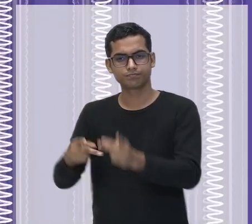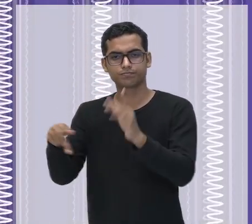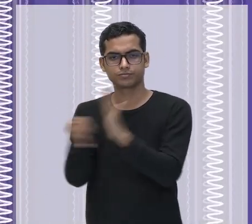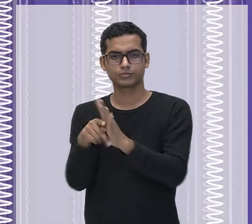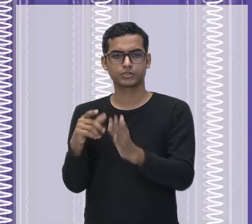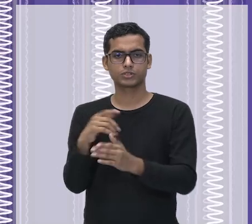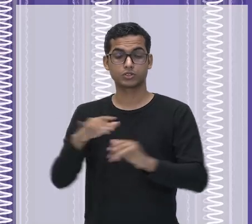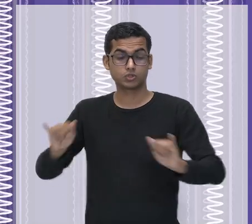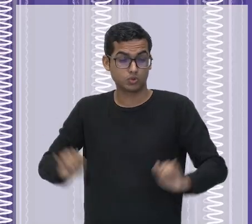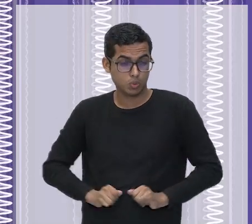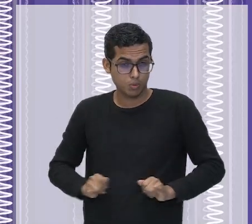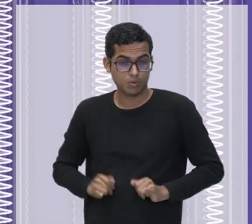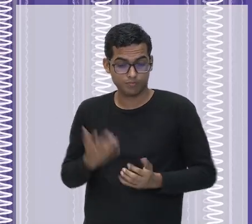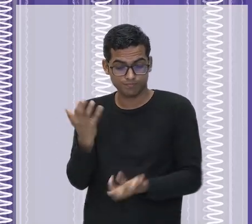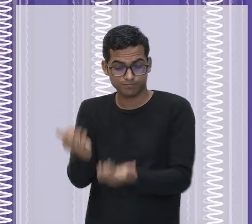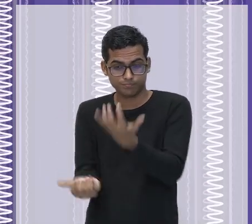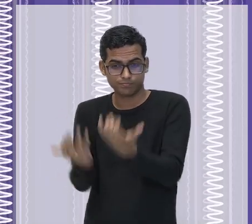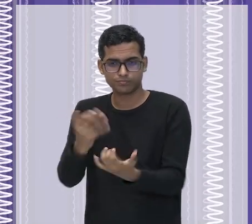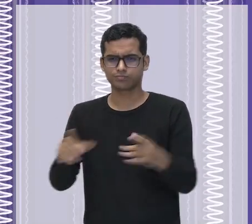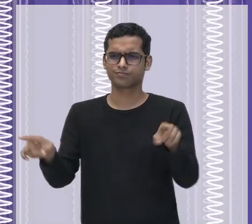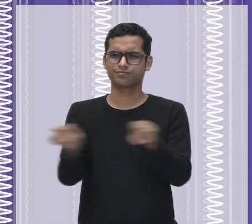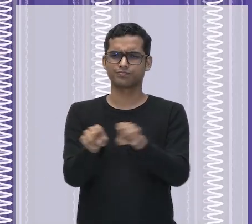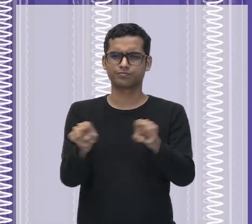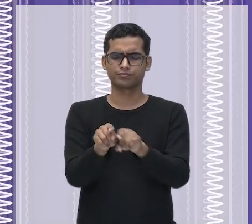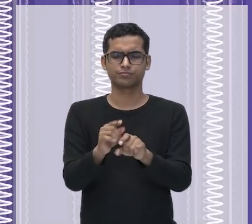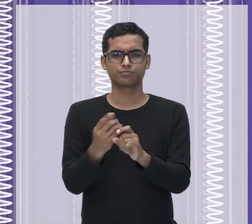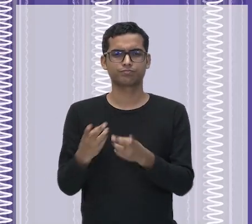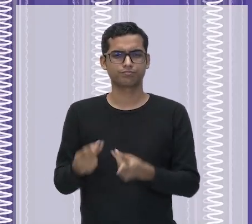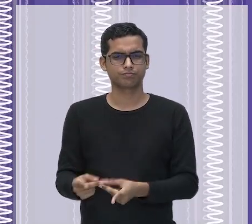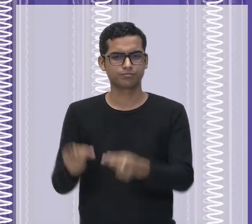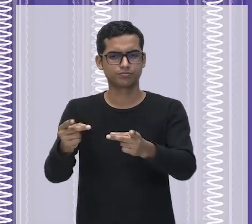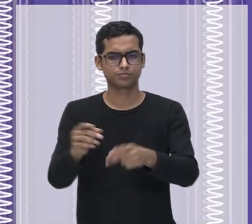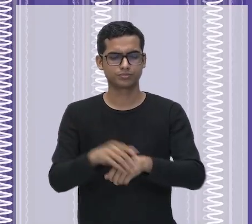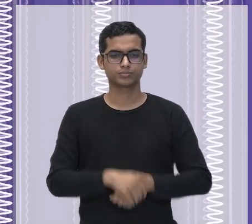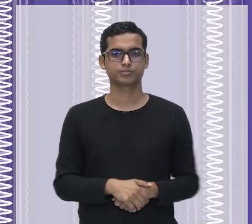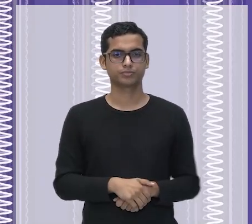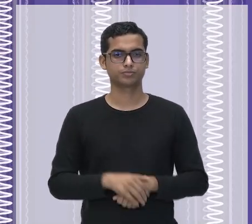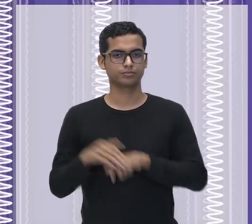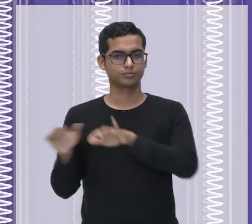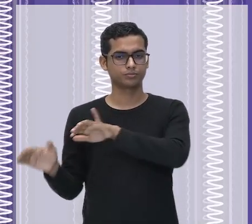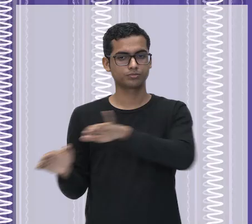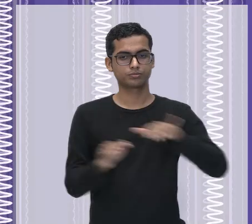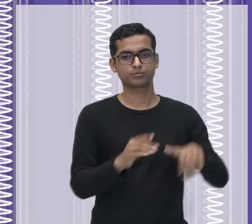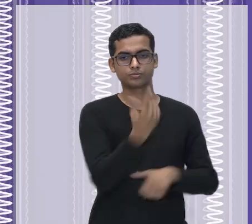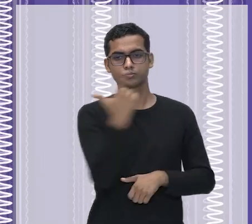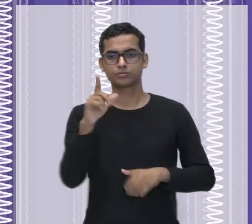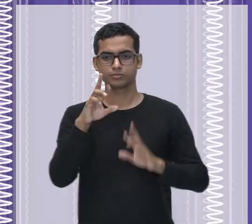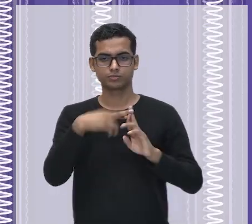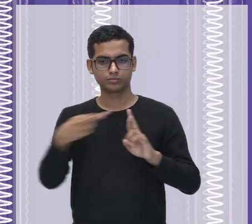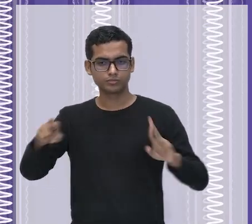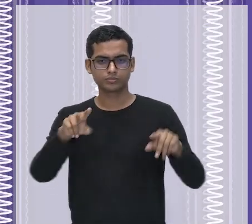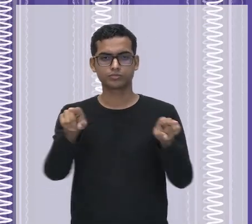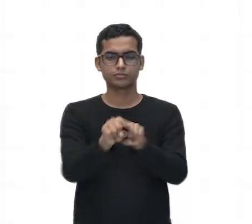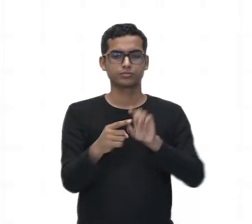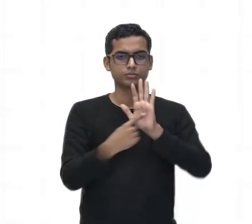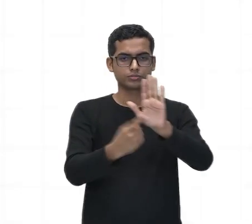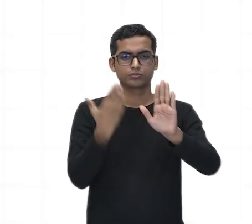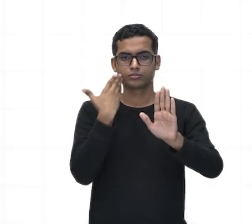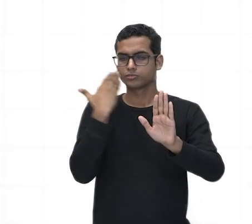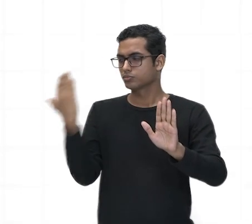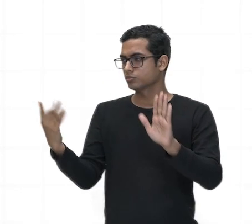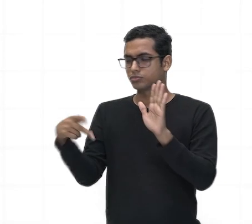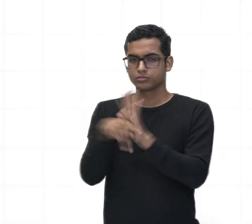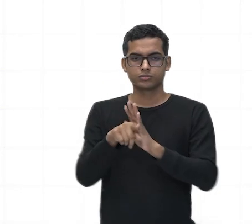interessante, né? E temos aí outra religião, né, que vai aparecer, que é